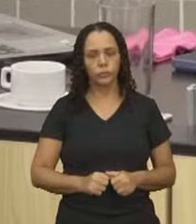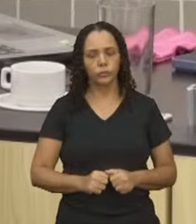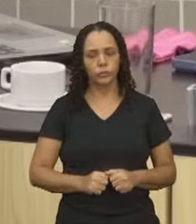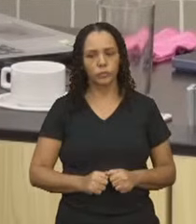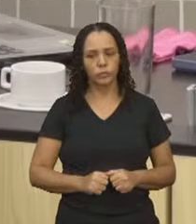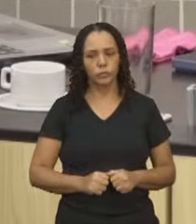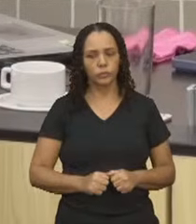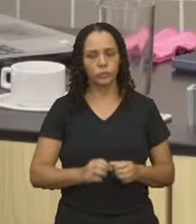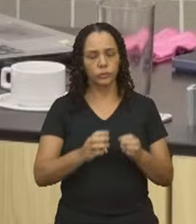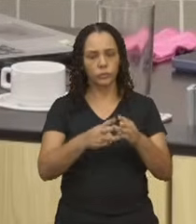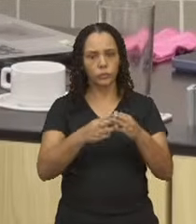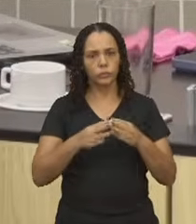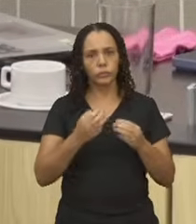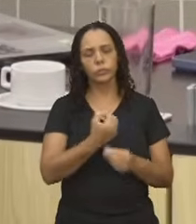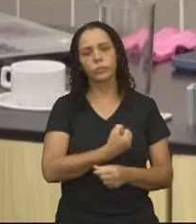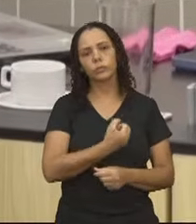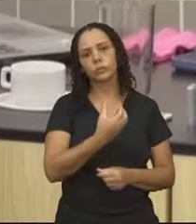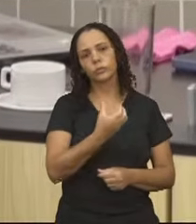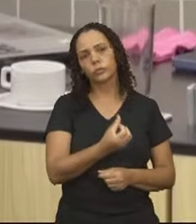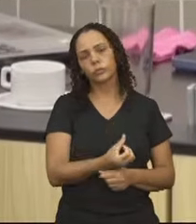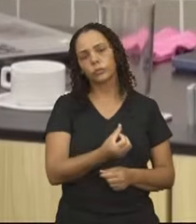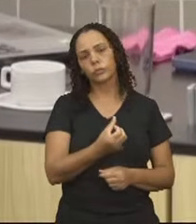Lua. Moção número